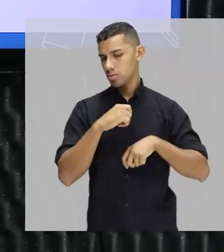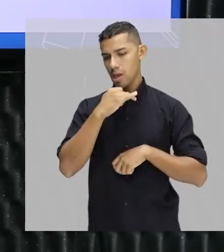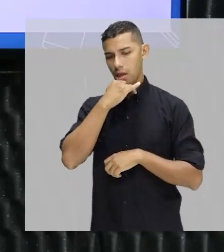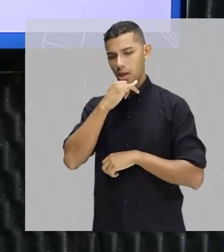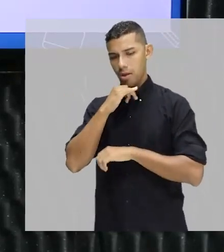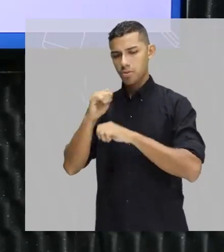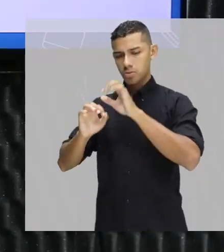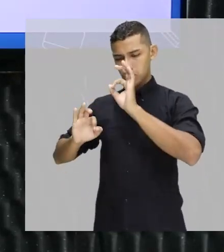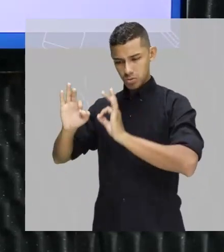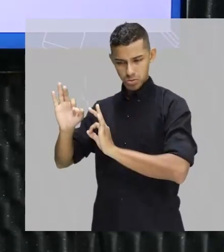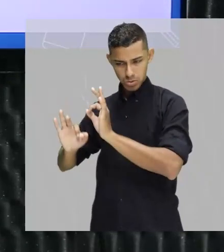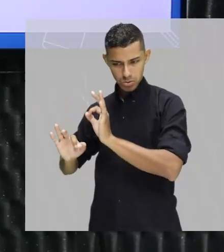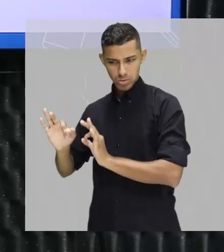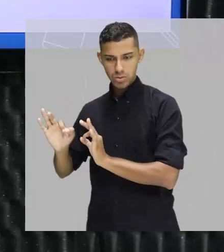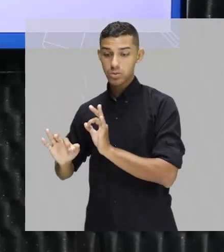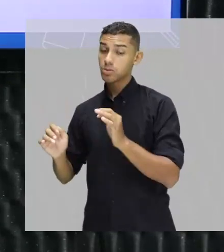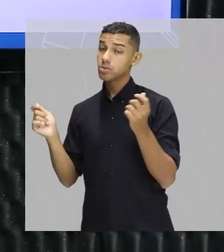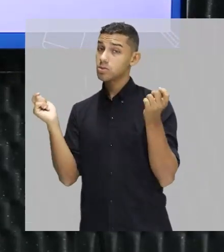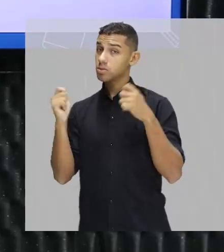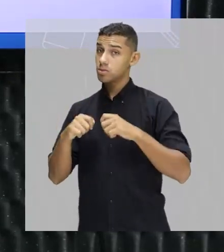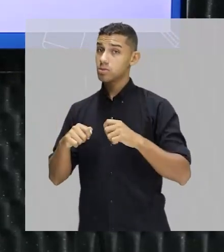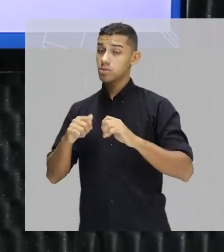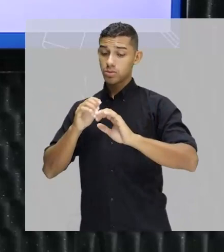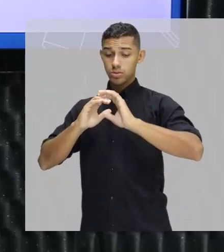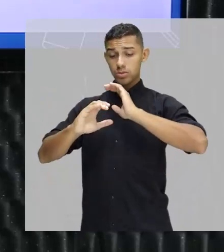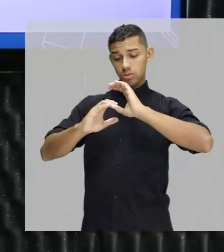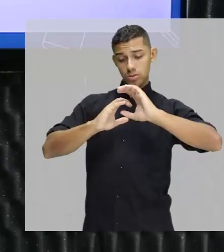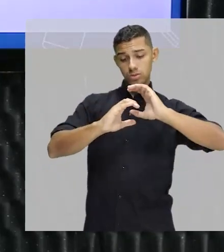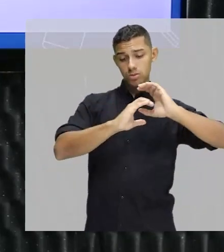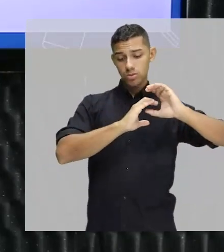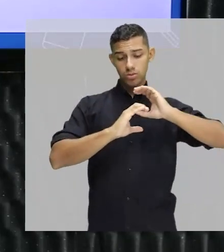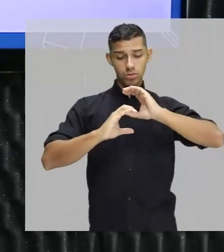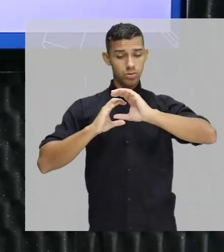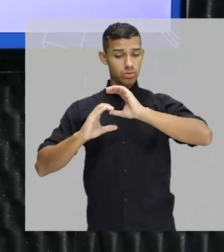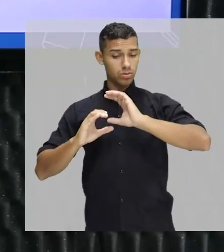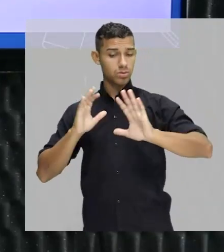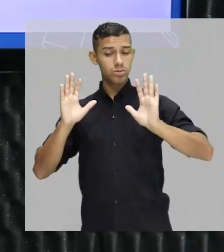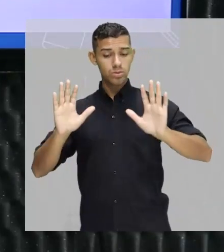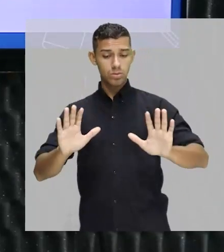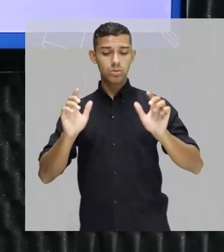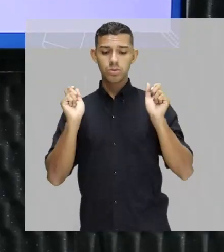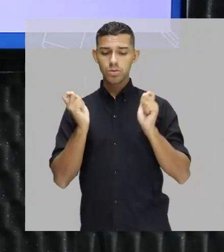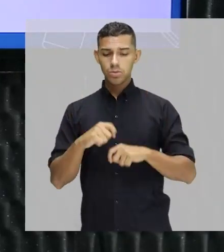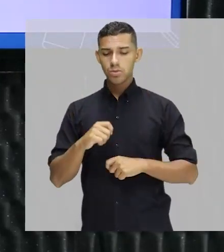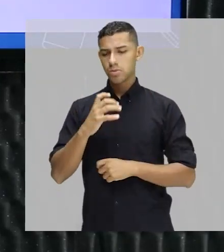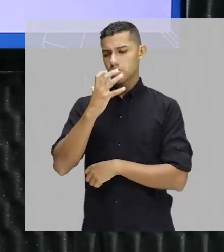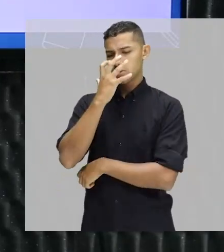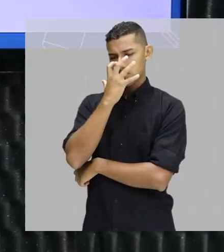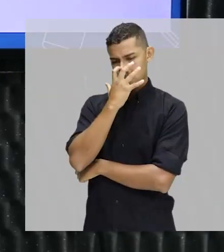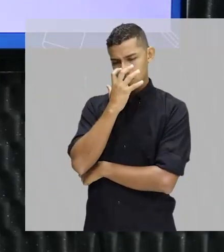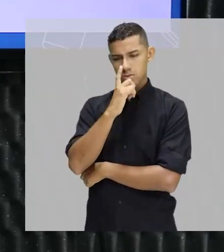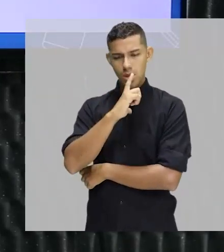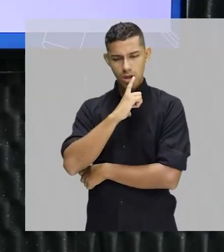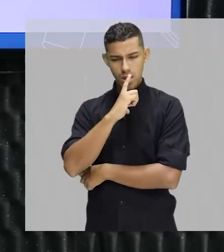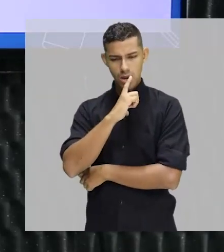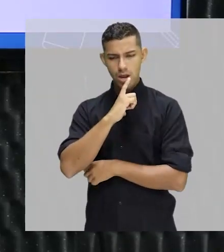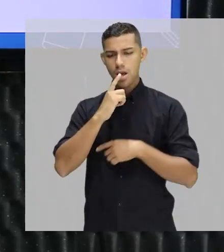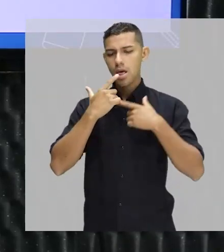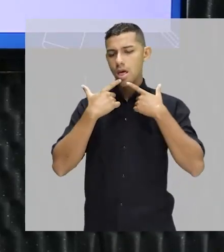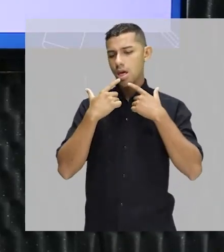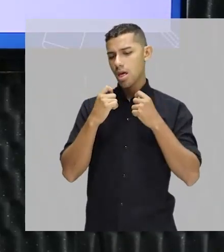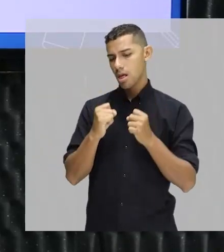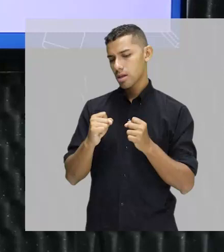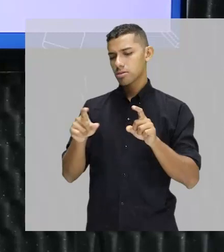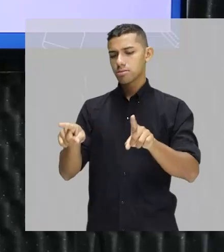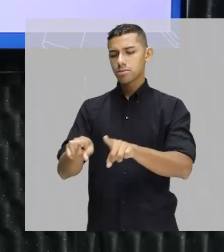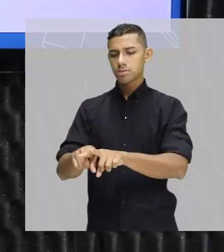carta é padronizado pelo veículo de comunicação. Então, vocês podem perceber que vai ter a linguagem formal ou